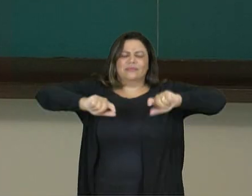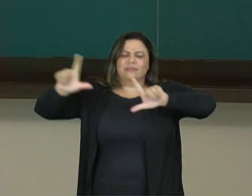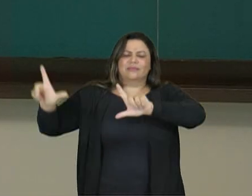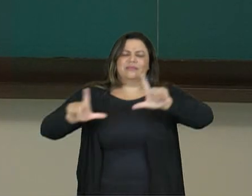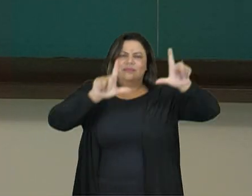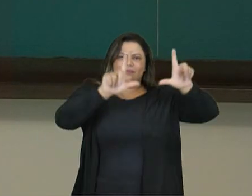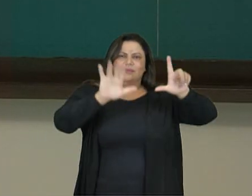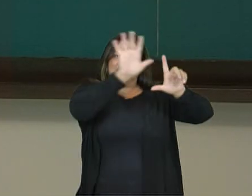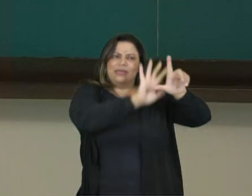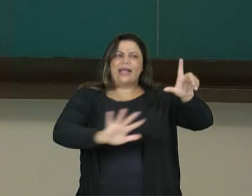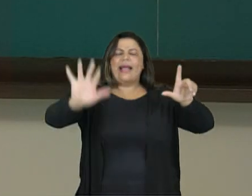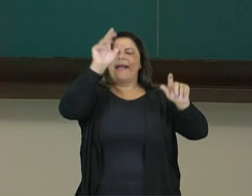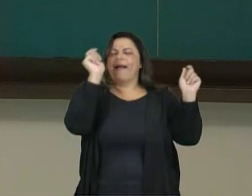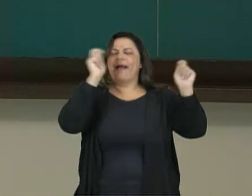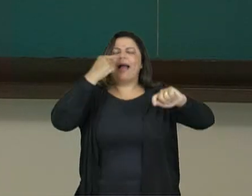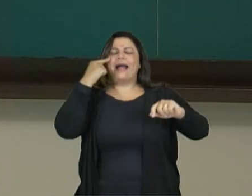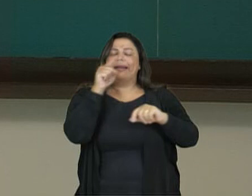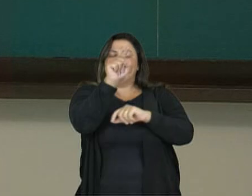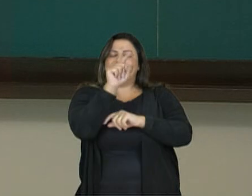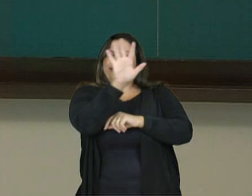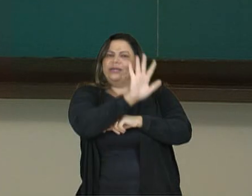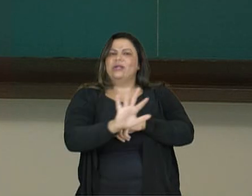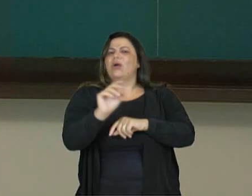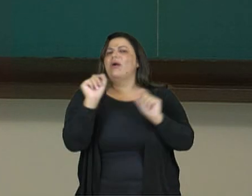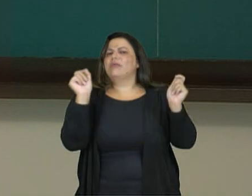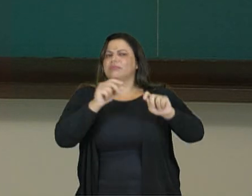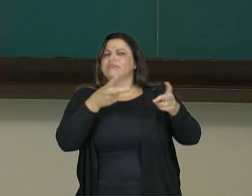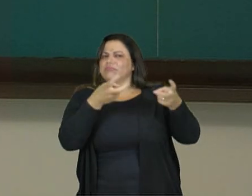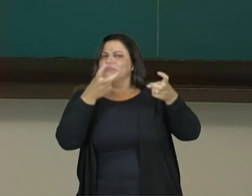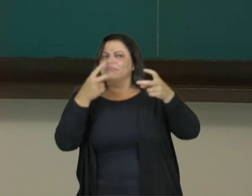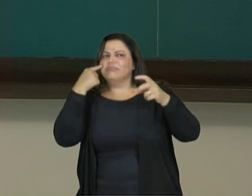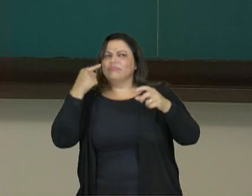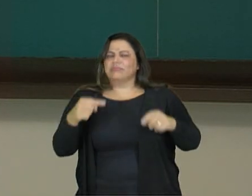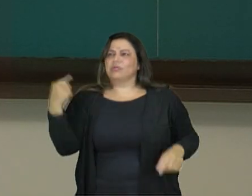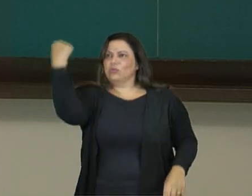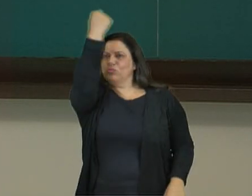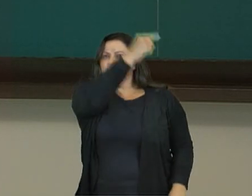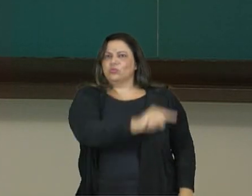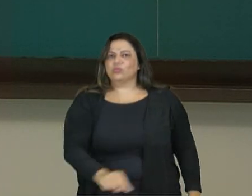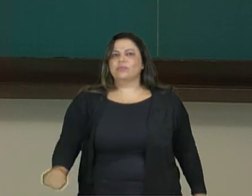têm essa ideia do que é essa cinesfera.